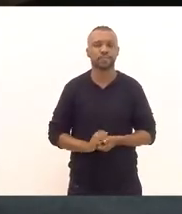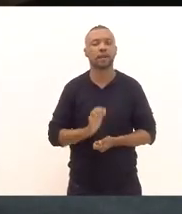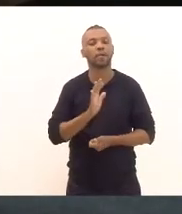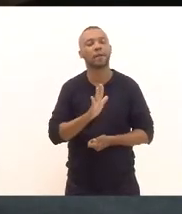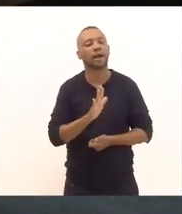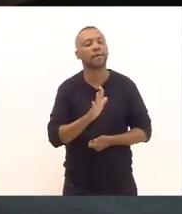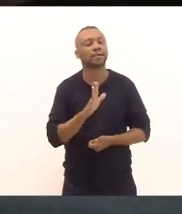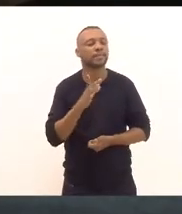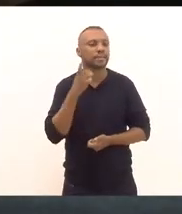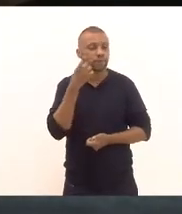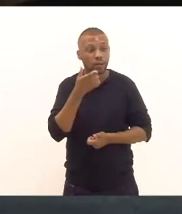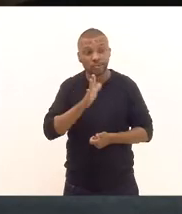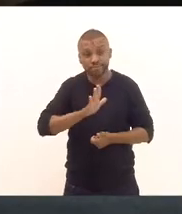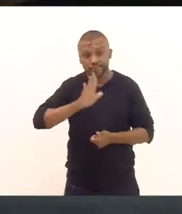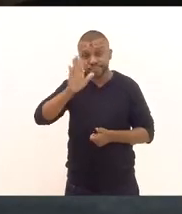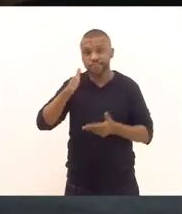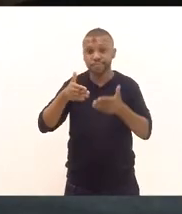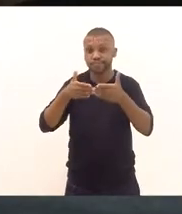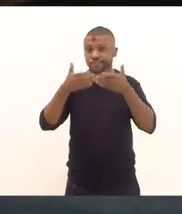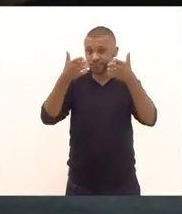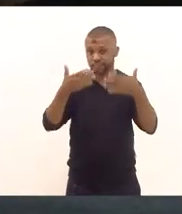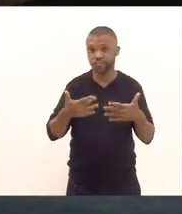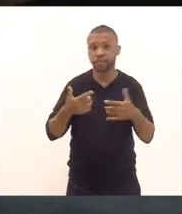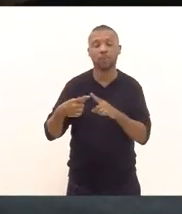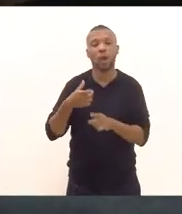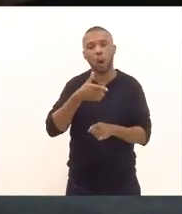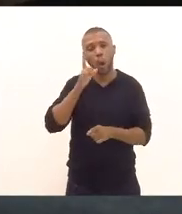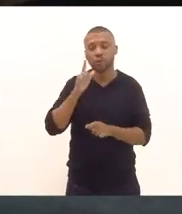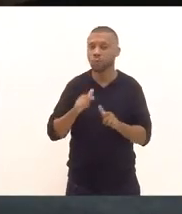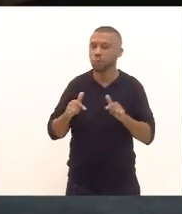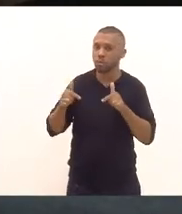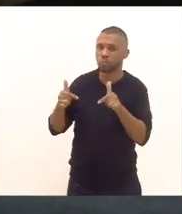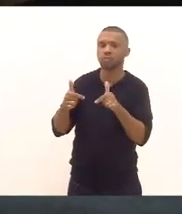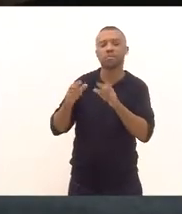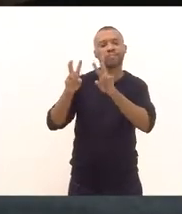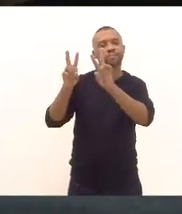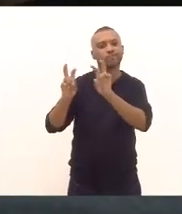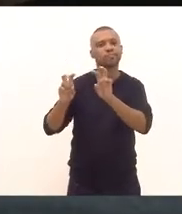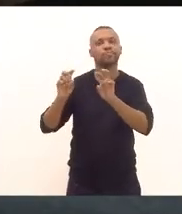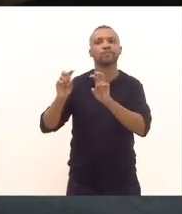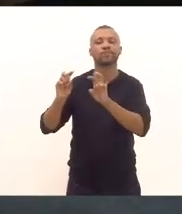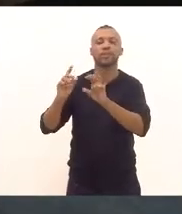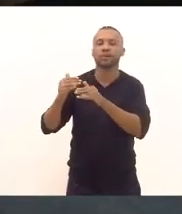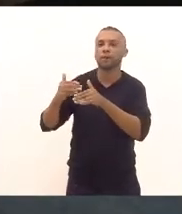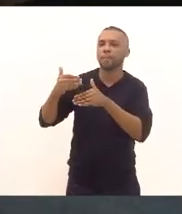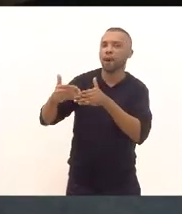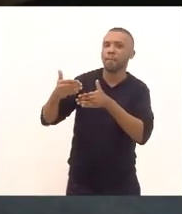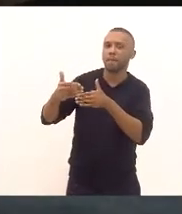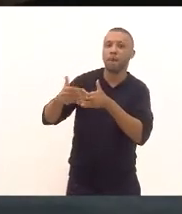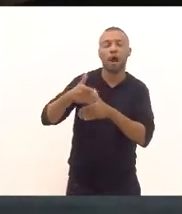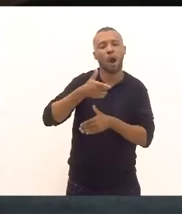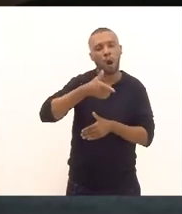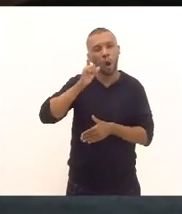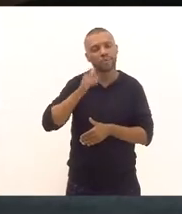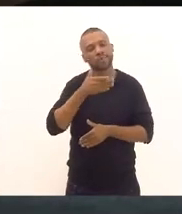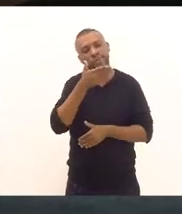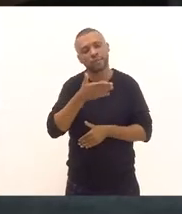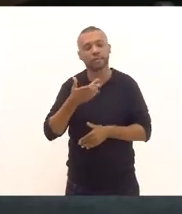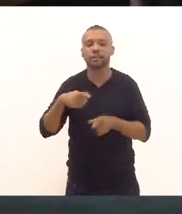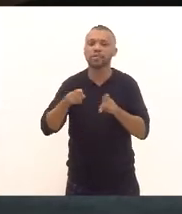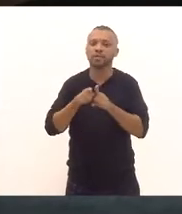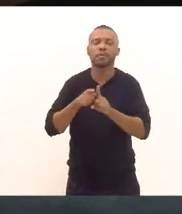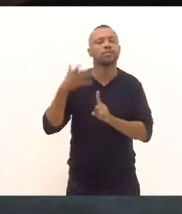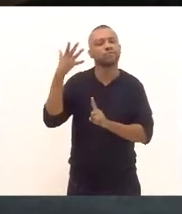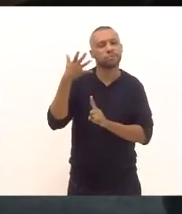Paulo eu eu me inscrevi porque ontem fiz uma intervenção também sobre esse tema dando sequência que ontem vossa excelência pelos ou